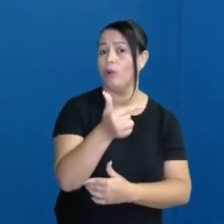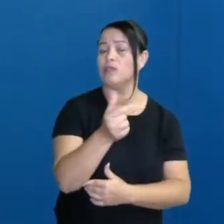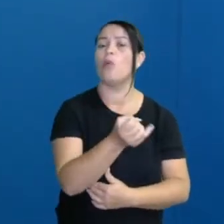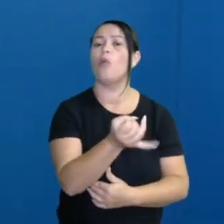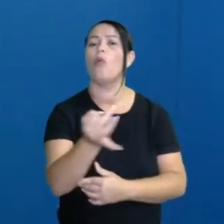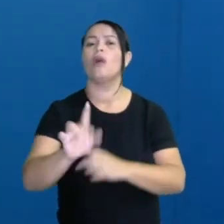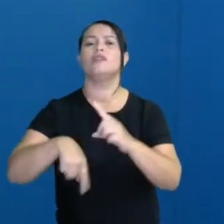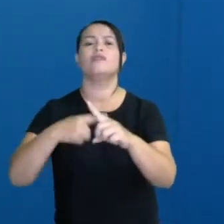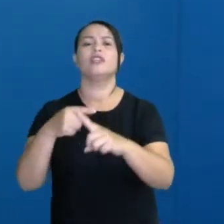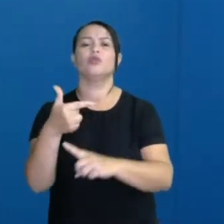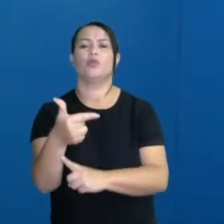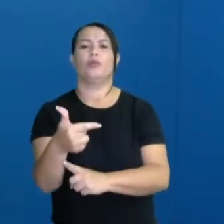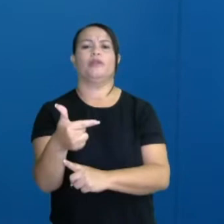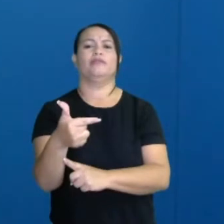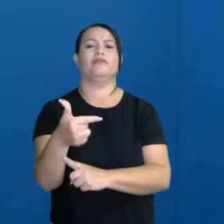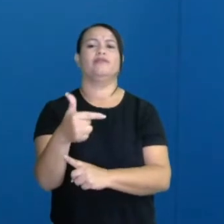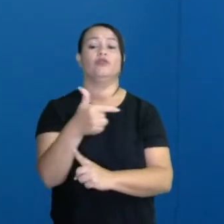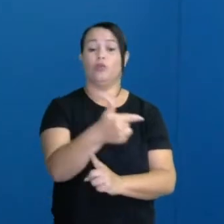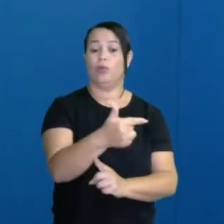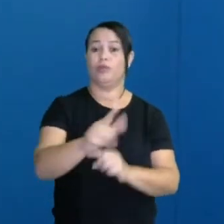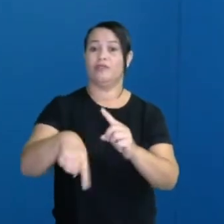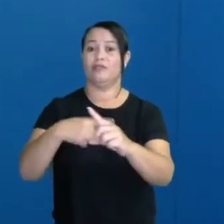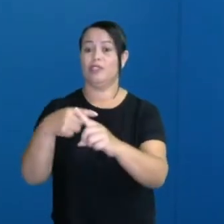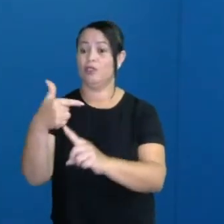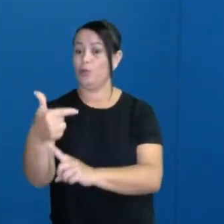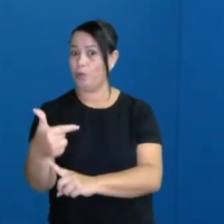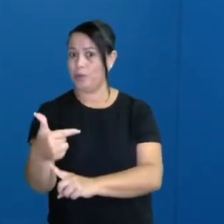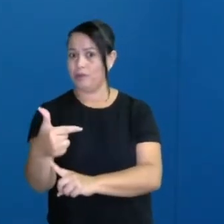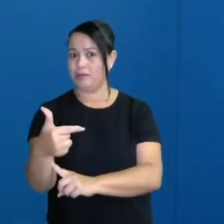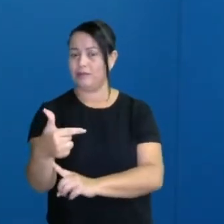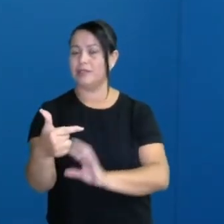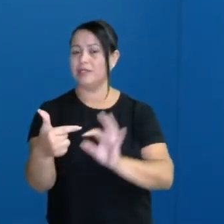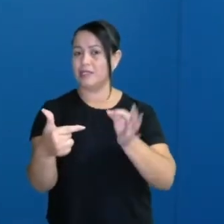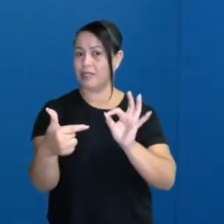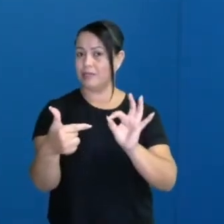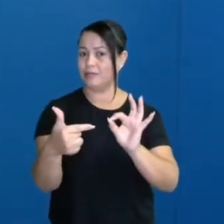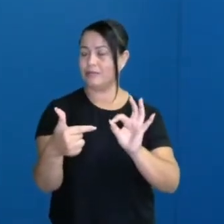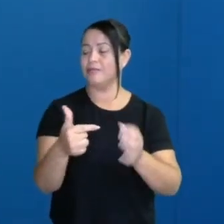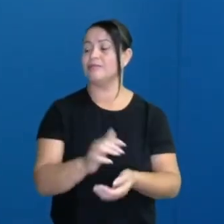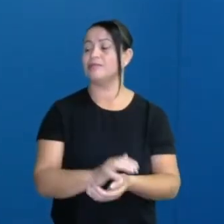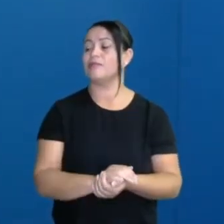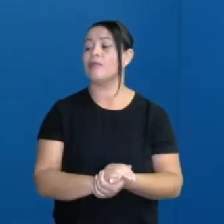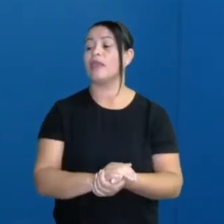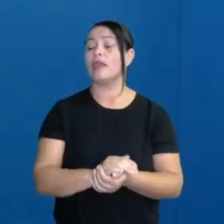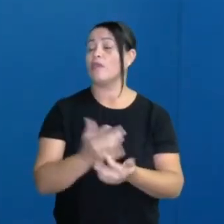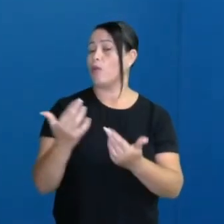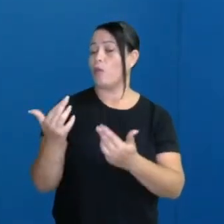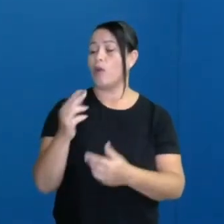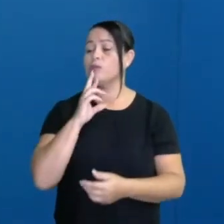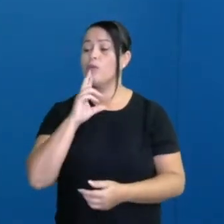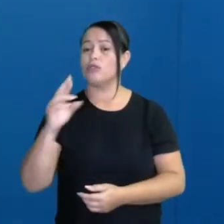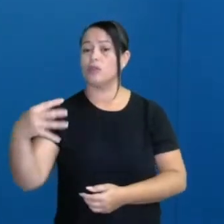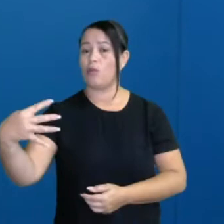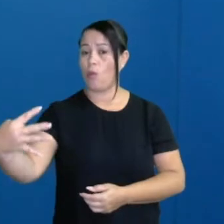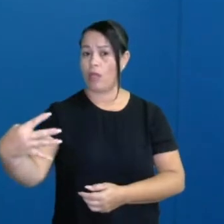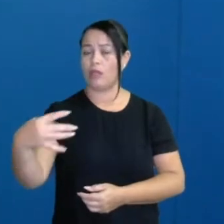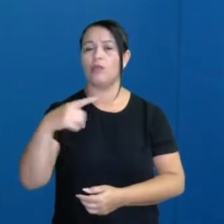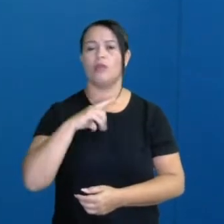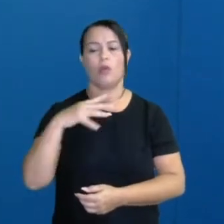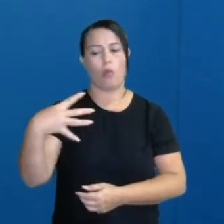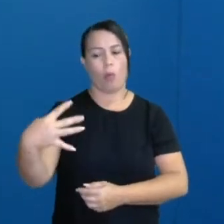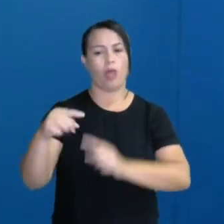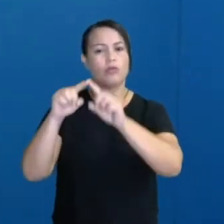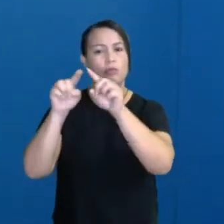quantas vezes? 2 vezes 2 vezes 2, tá ok? Que foi 4, então por isso eu tenho